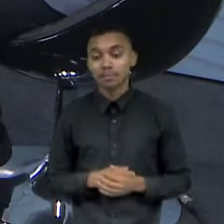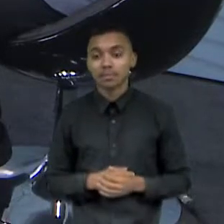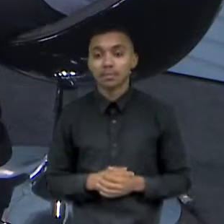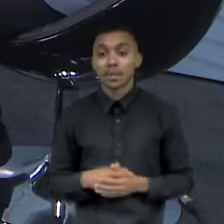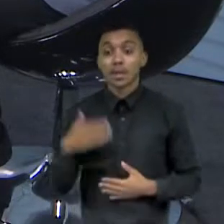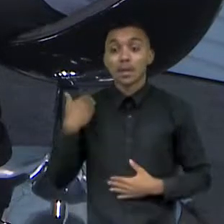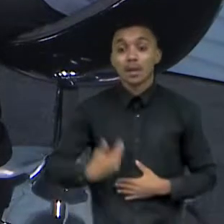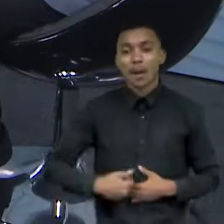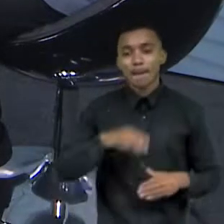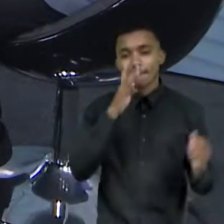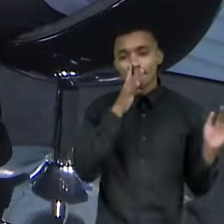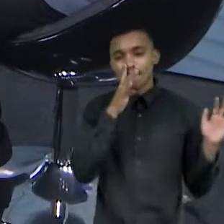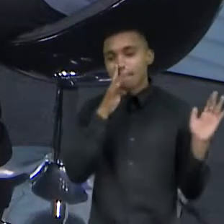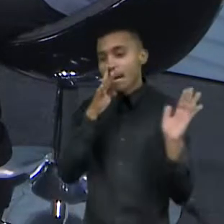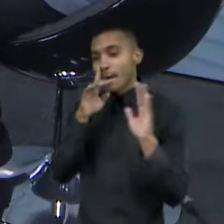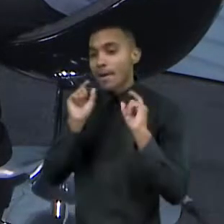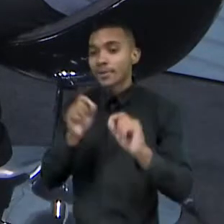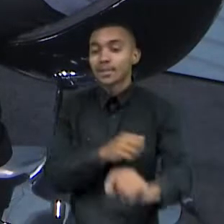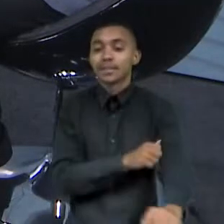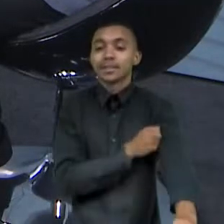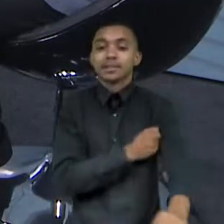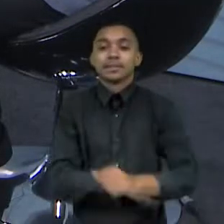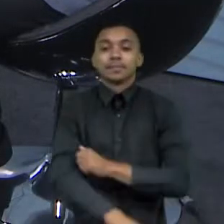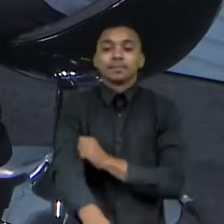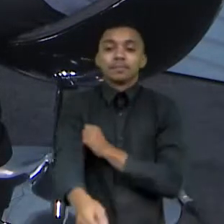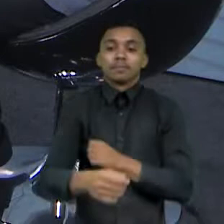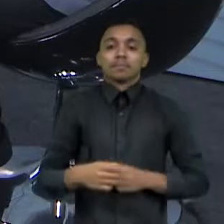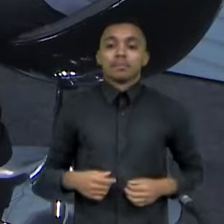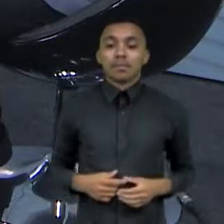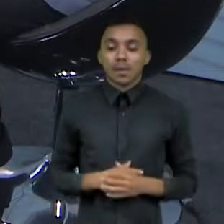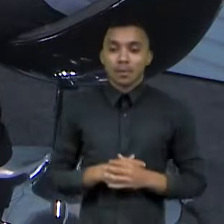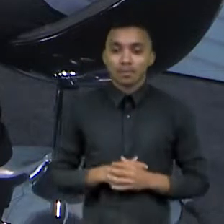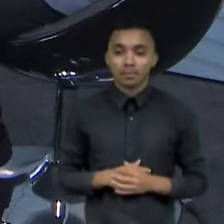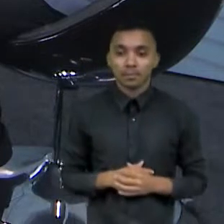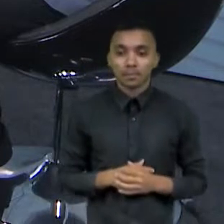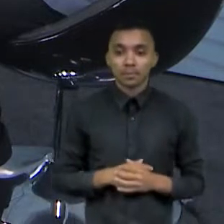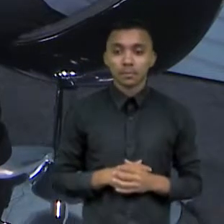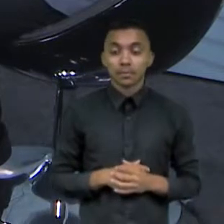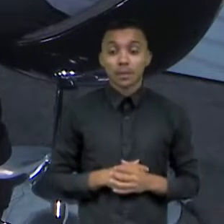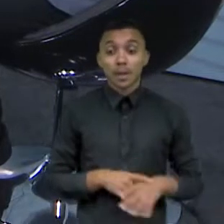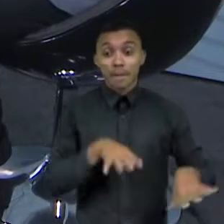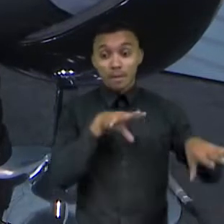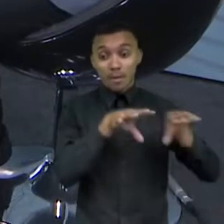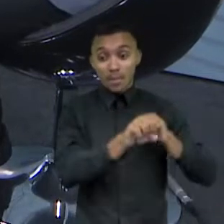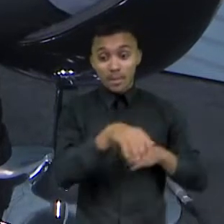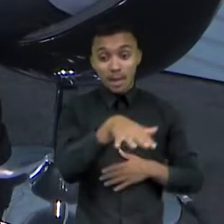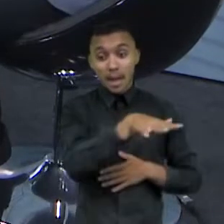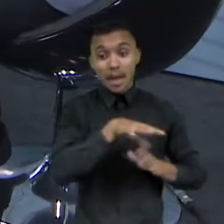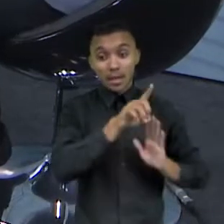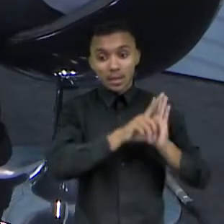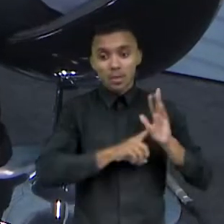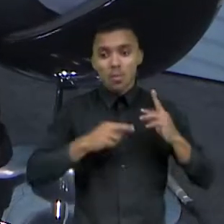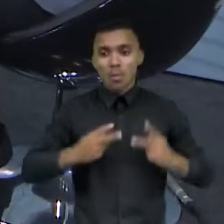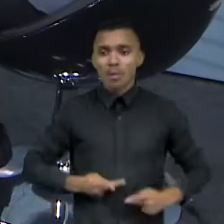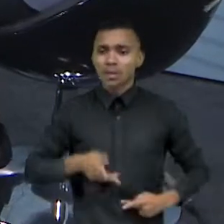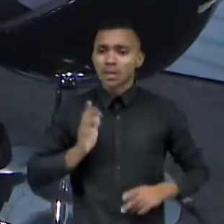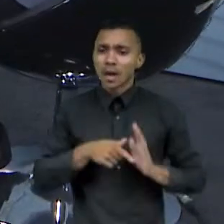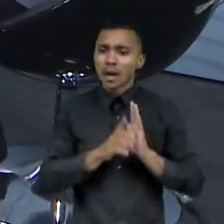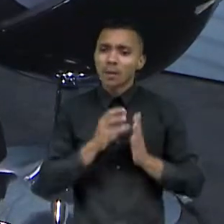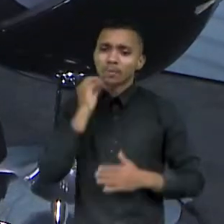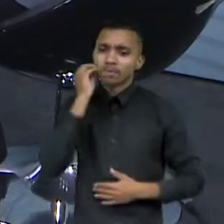o Miguel e Maria de Lourdes, desde a formação em direito, vocês já tinham essa inclinação por esta área,